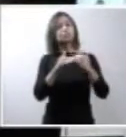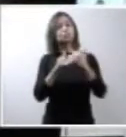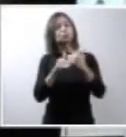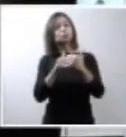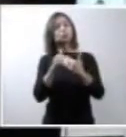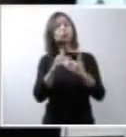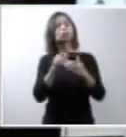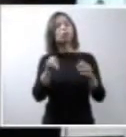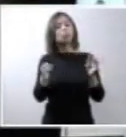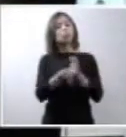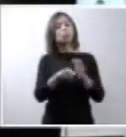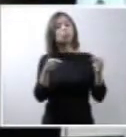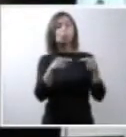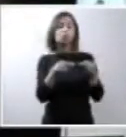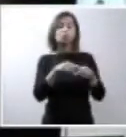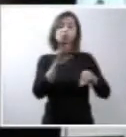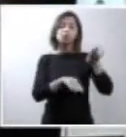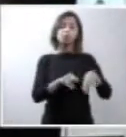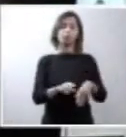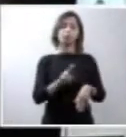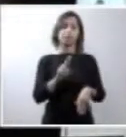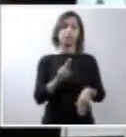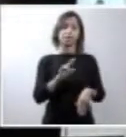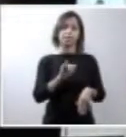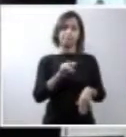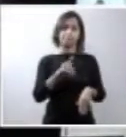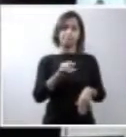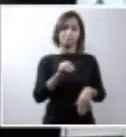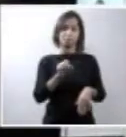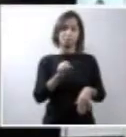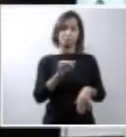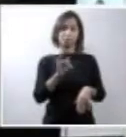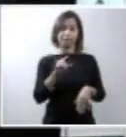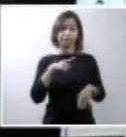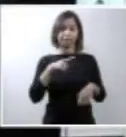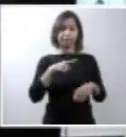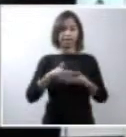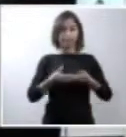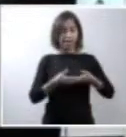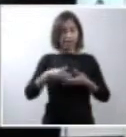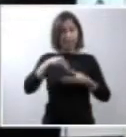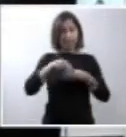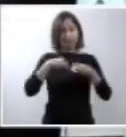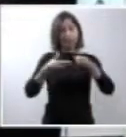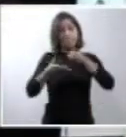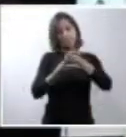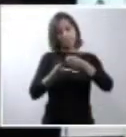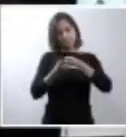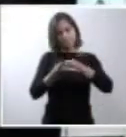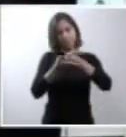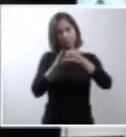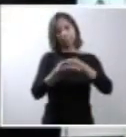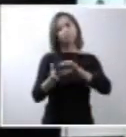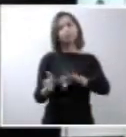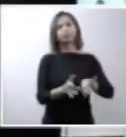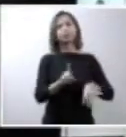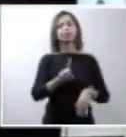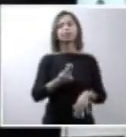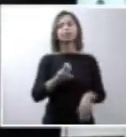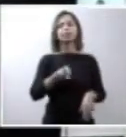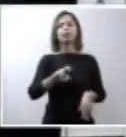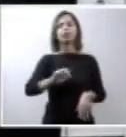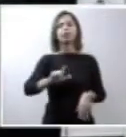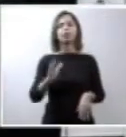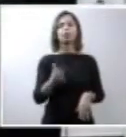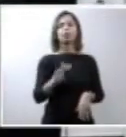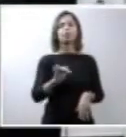deve-se à hipófise, que é essa glândula mestra, na base do cérebro, do feto. E a adrenal fetal exerce o